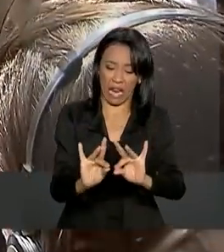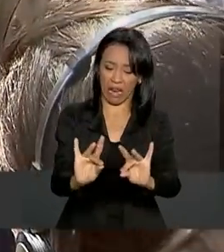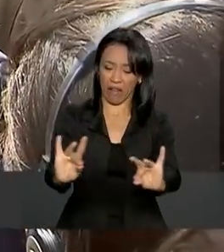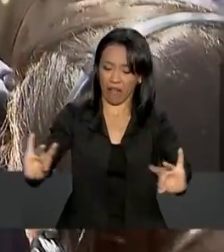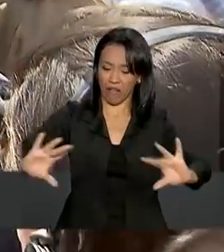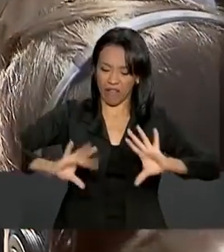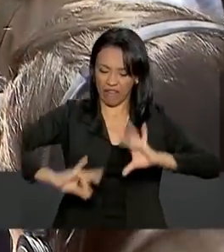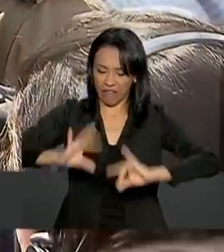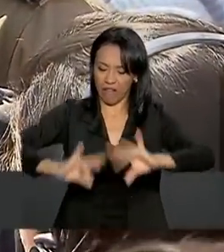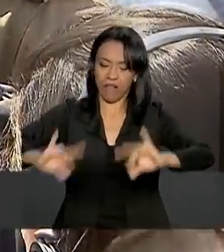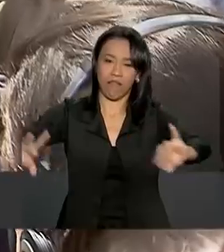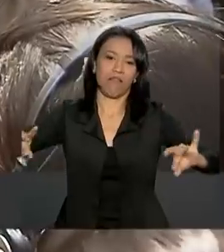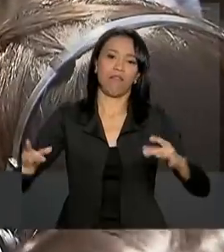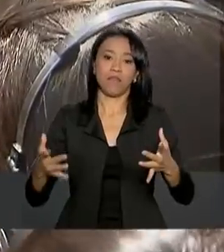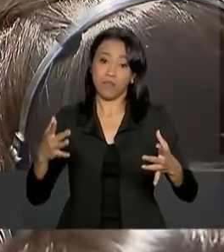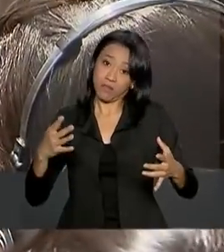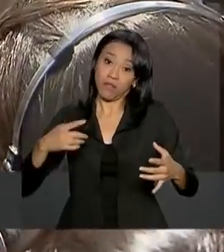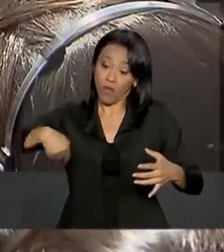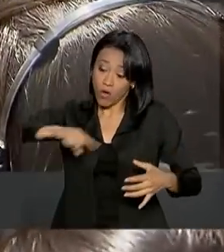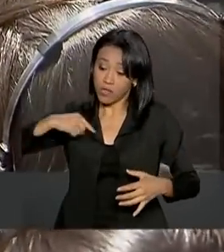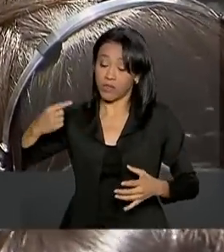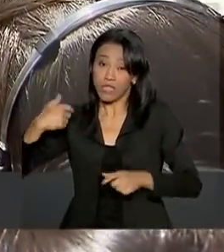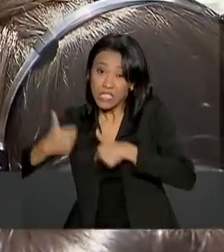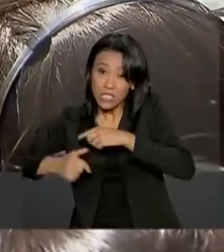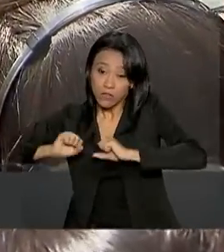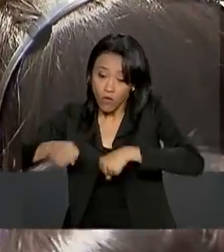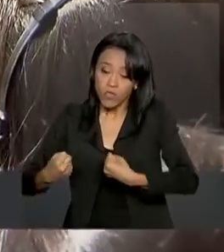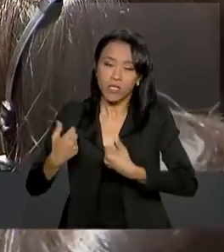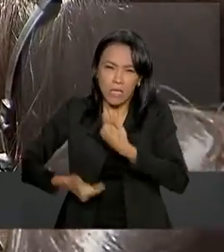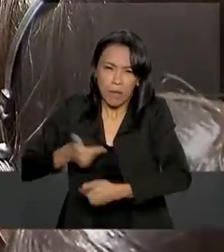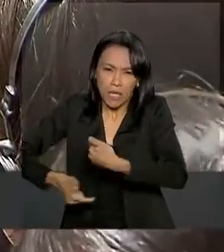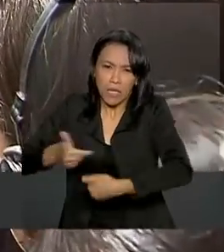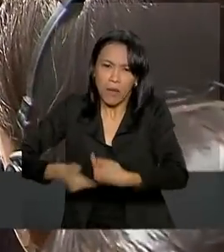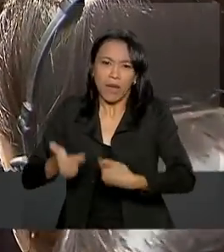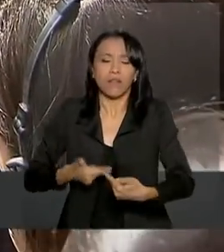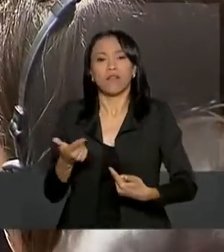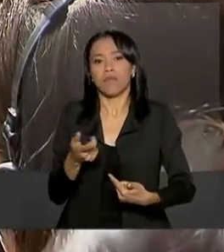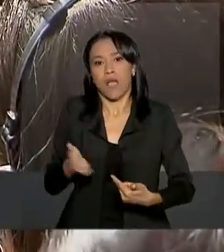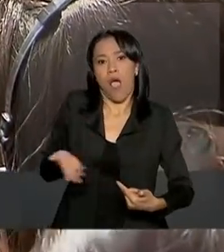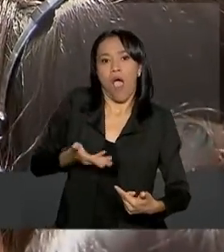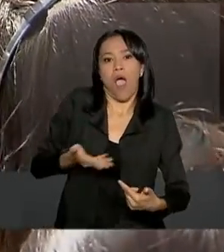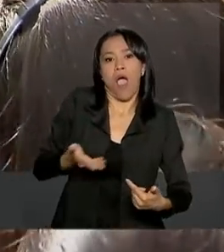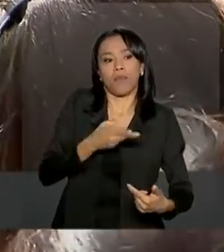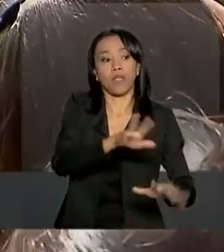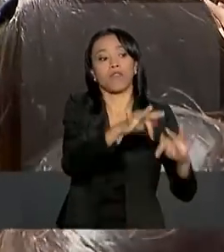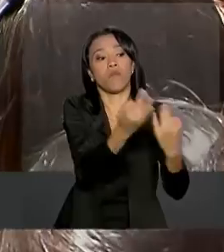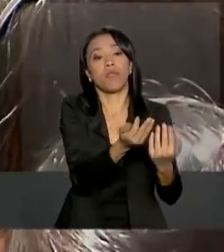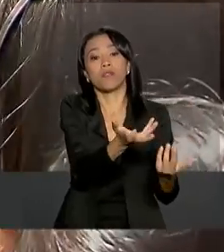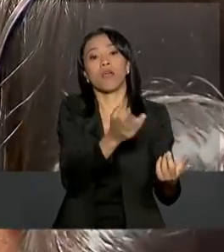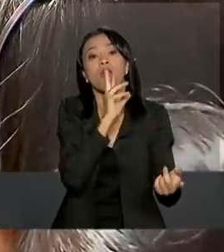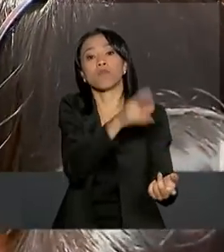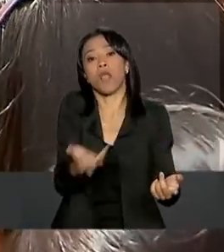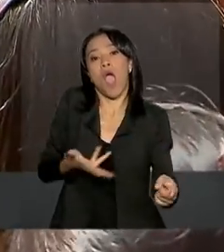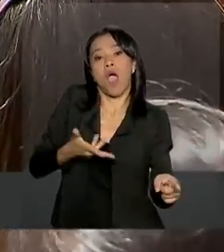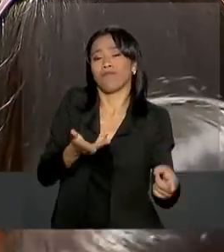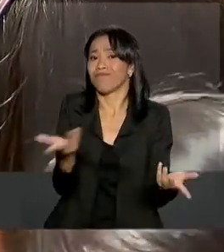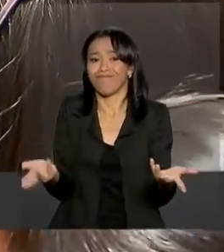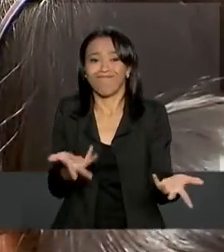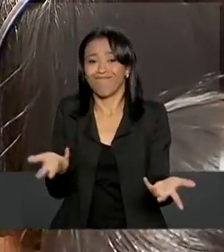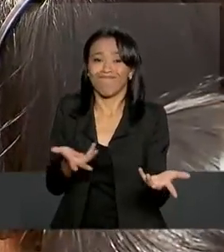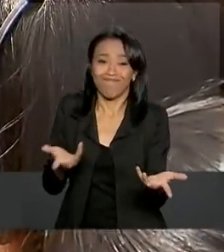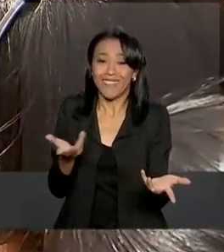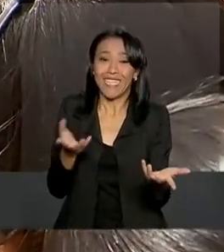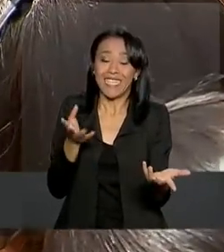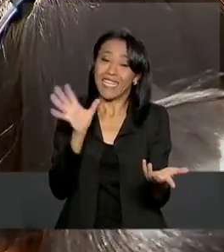rápido, por mais que a gente se esforce, ele não é possível de ser feito na agilidade que as famílias querem, porque o tipo de operação ele